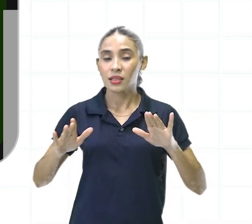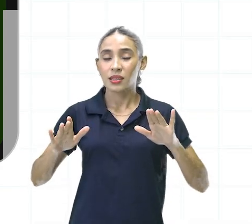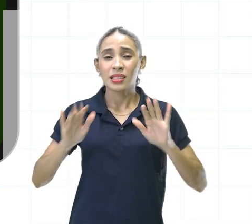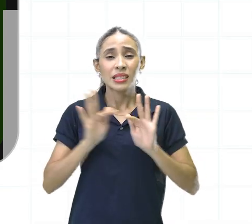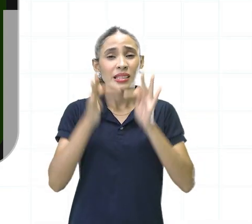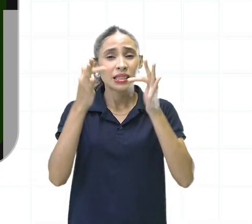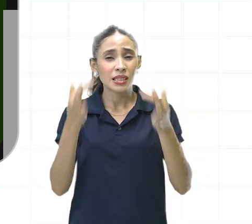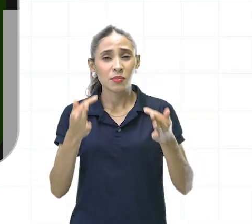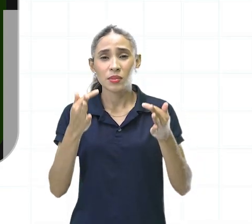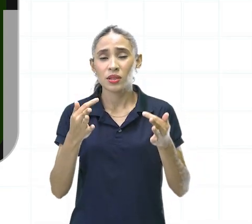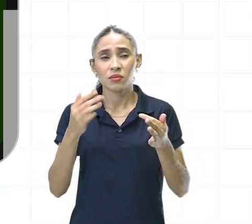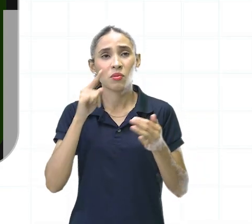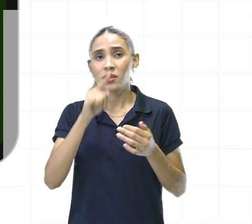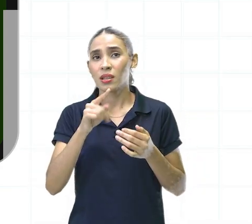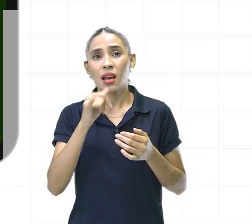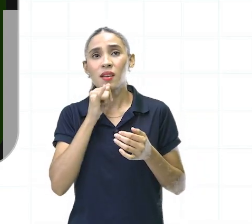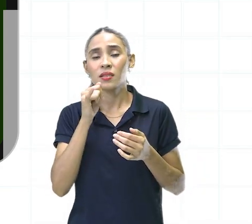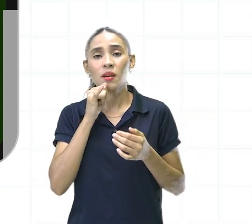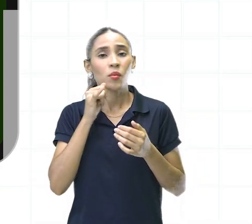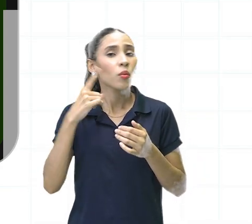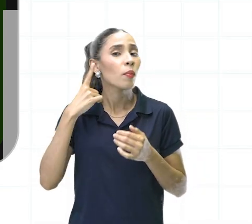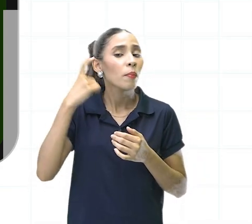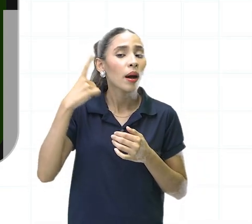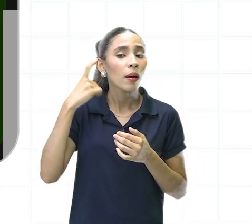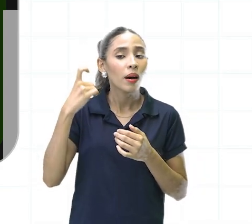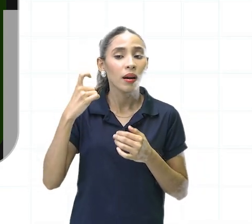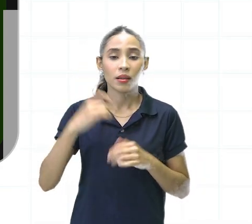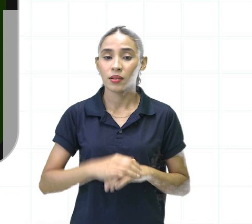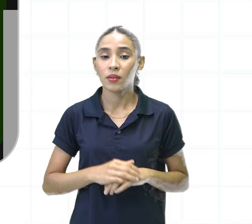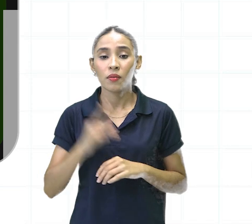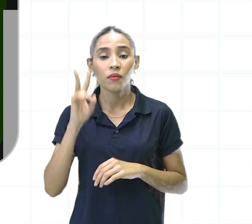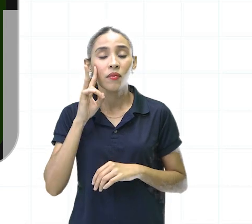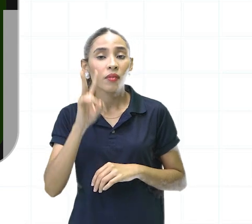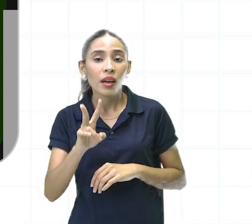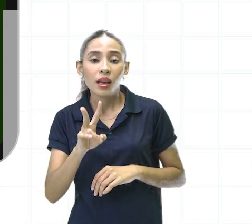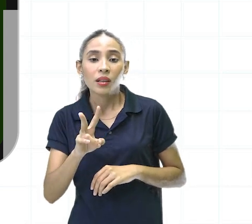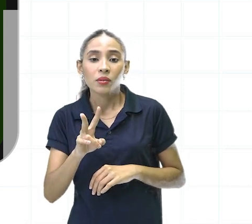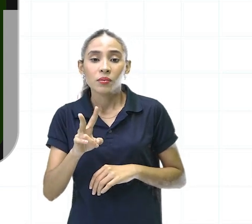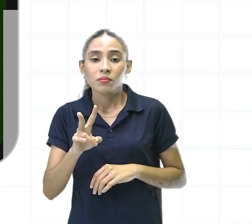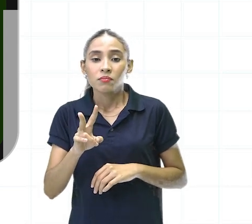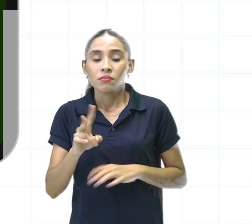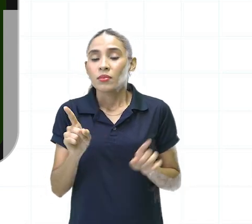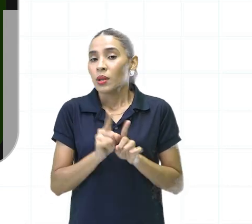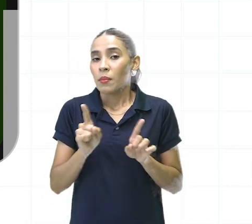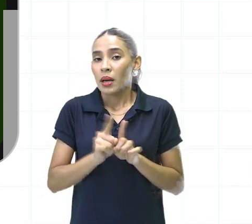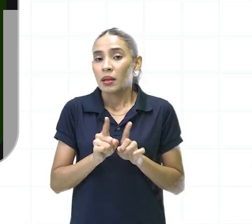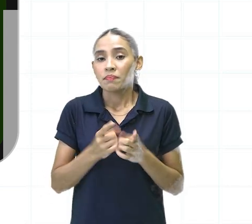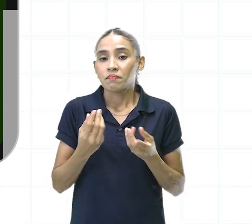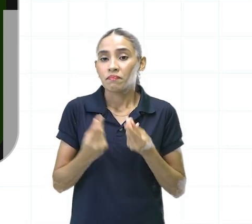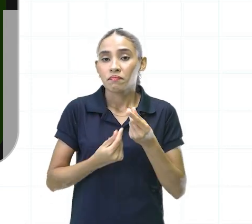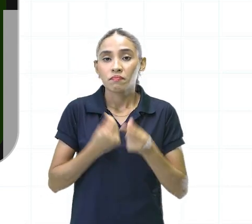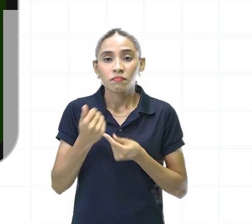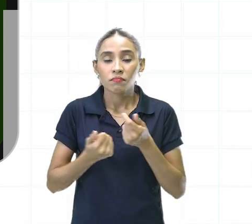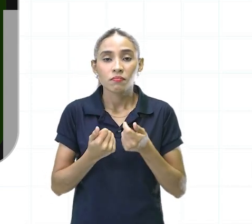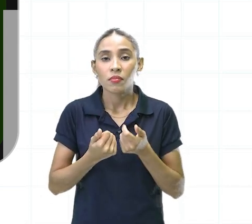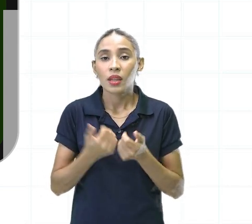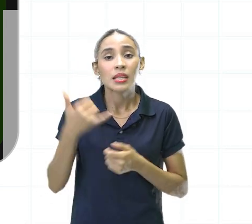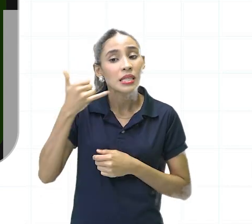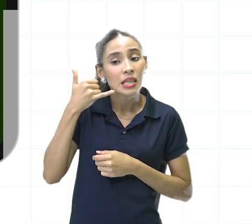que muitas das vezes, no simples fato de você estar ouvindo um som, vendo através